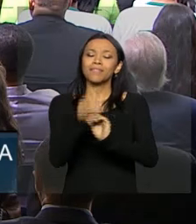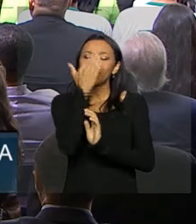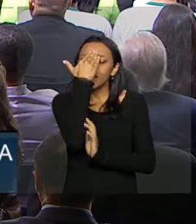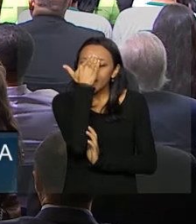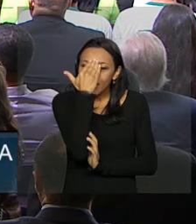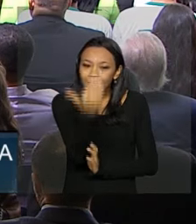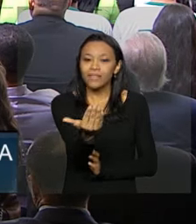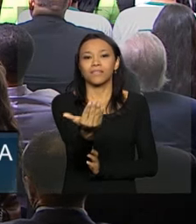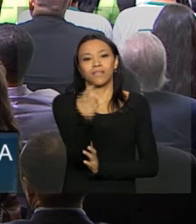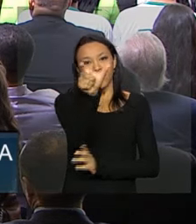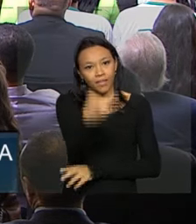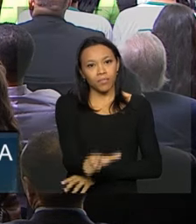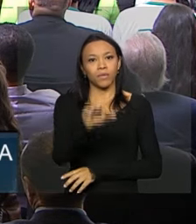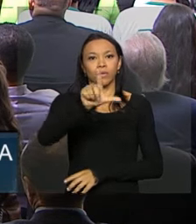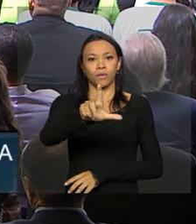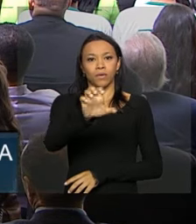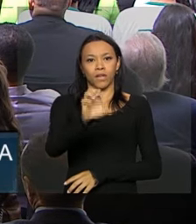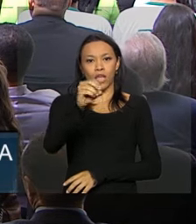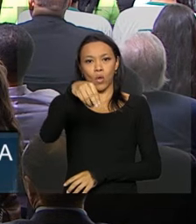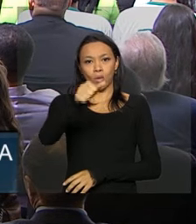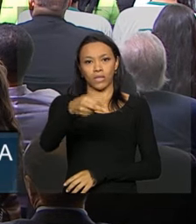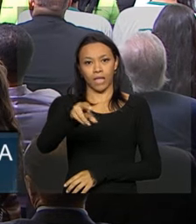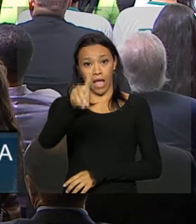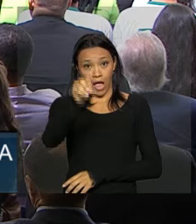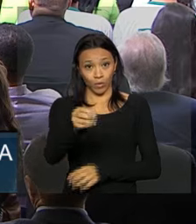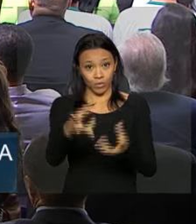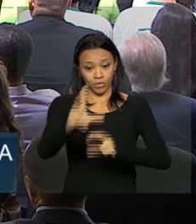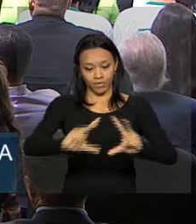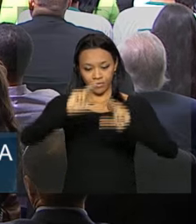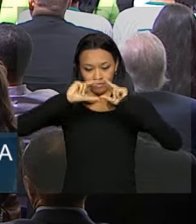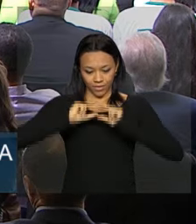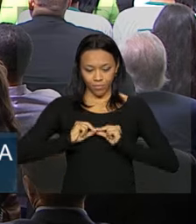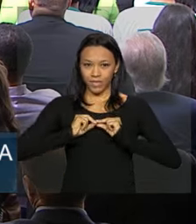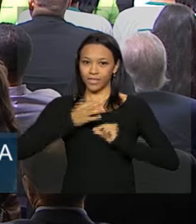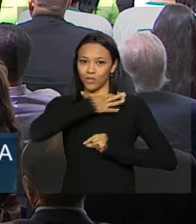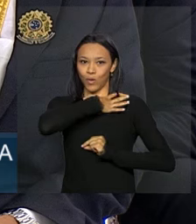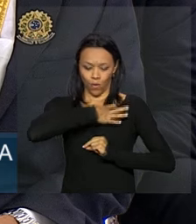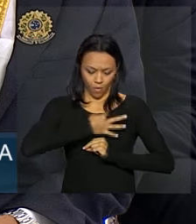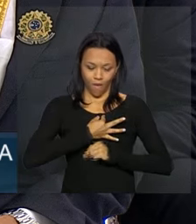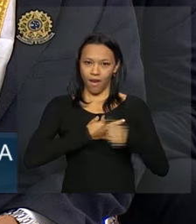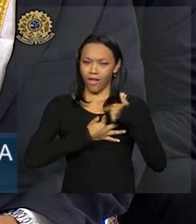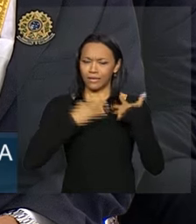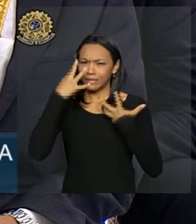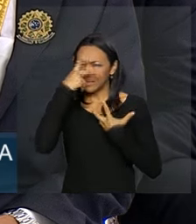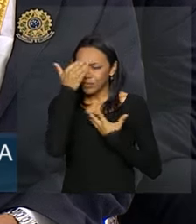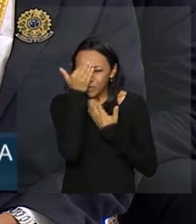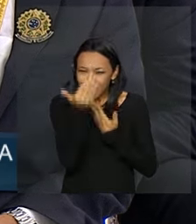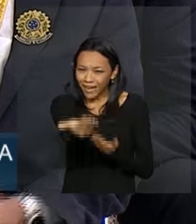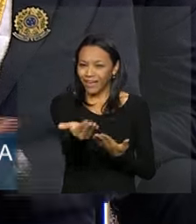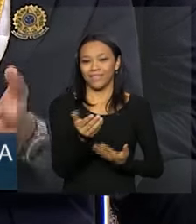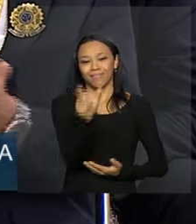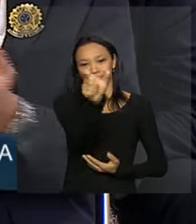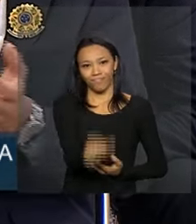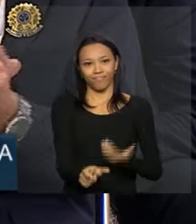agradecimento para o Leonardo Fonseca Rodrigues, que me presenteou com uma joia de muito bonita. Muito obrigado,